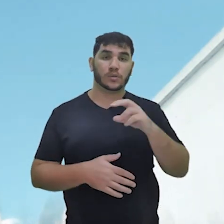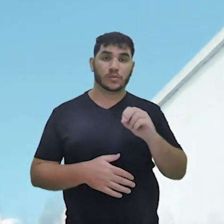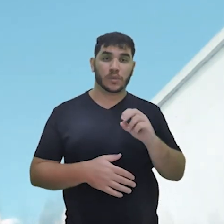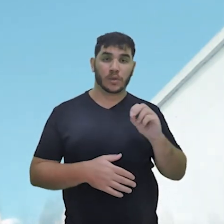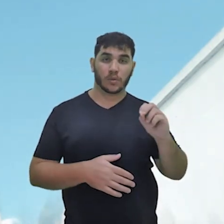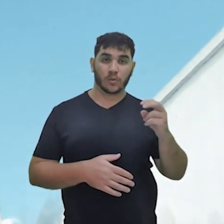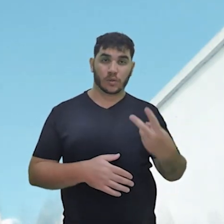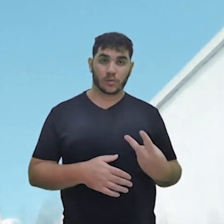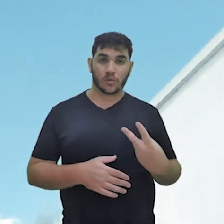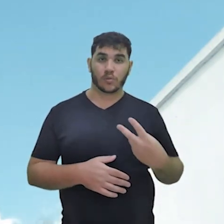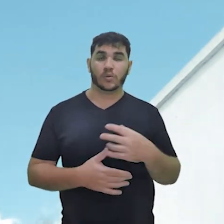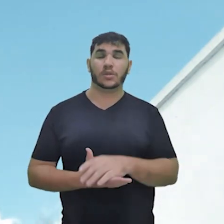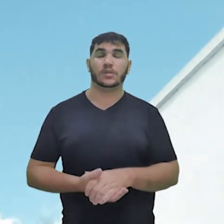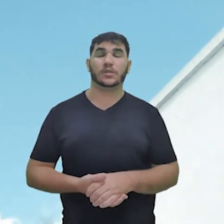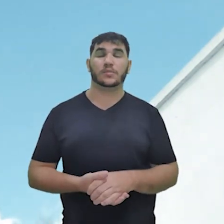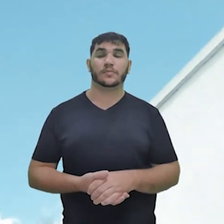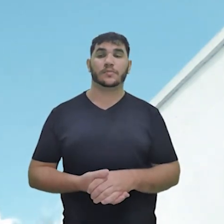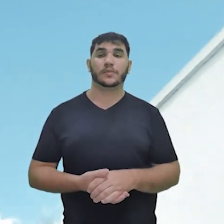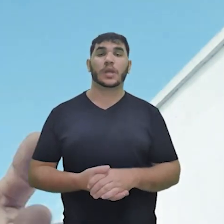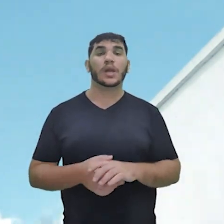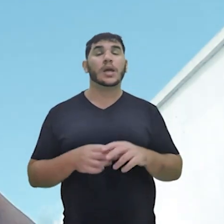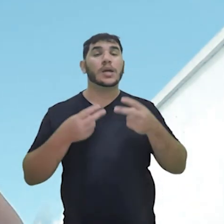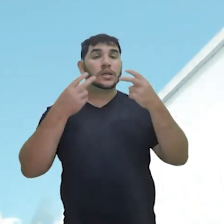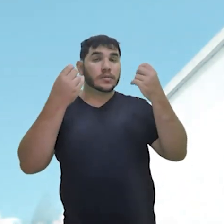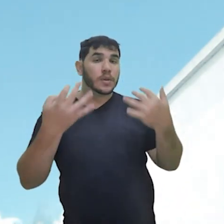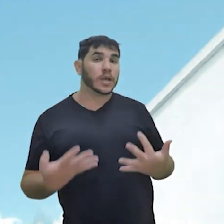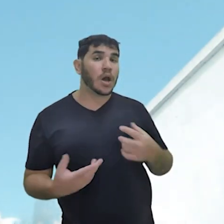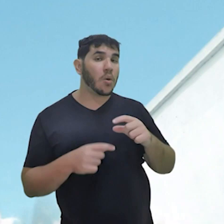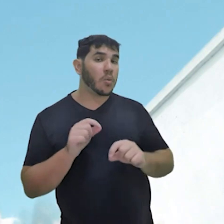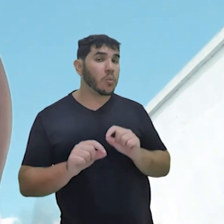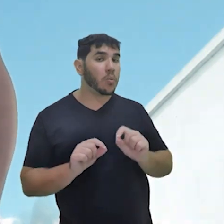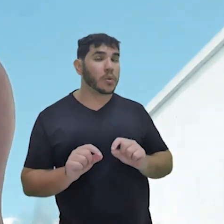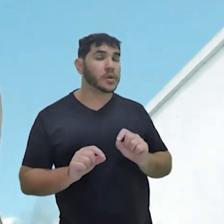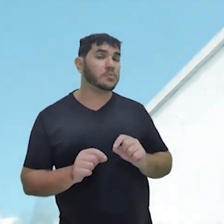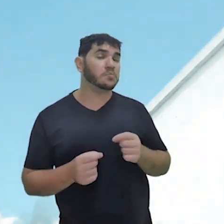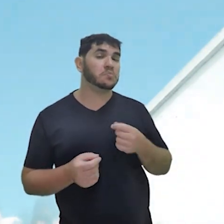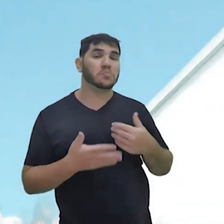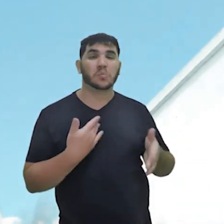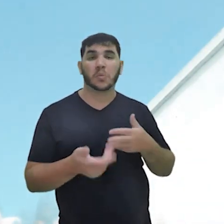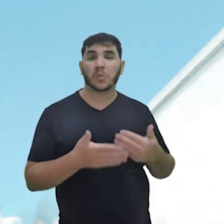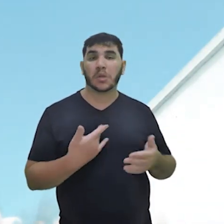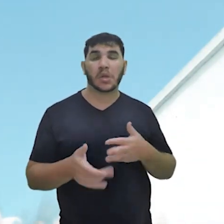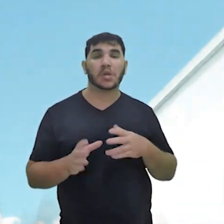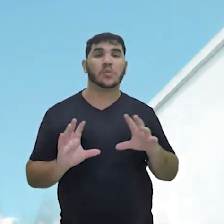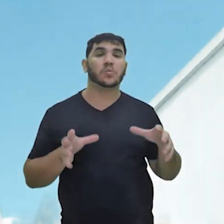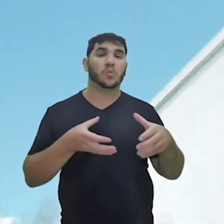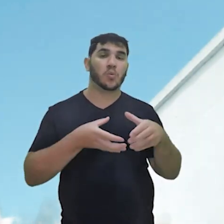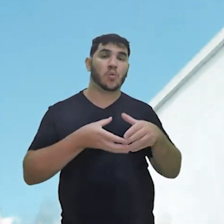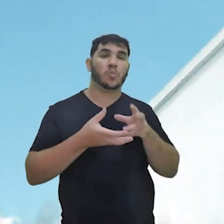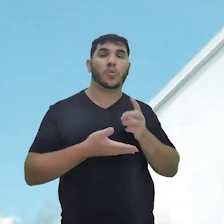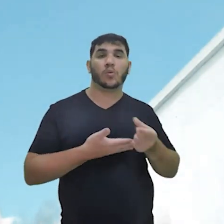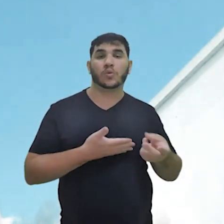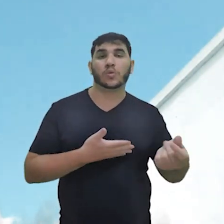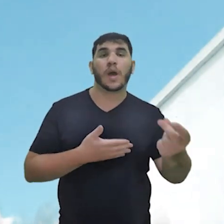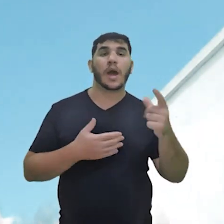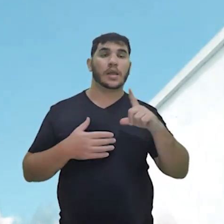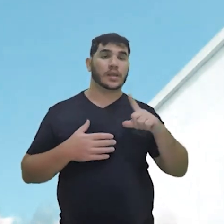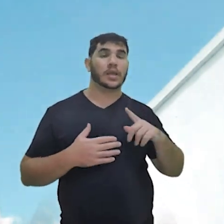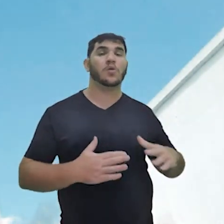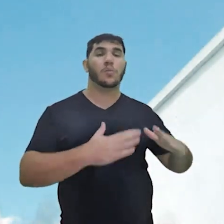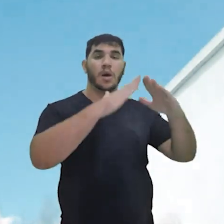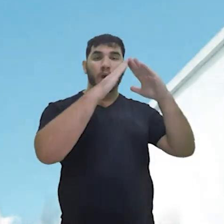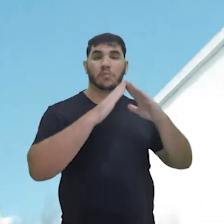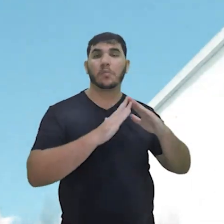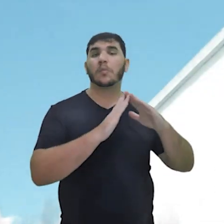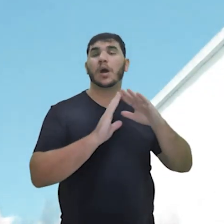2002. E dizer que, independente do nós de teatro estar ou não em pé, ter uma sede,